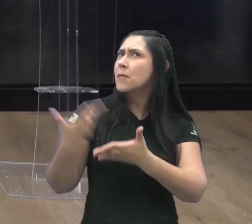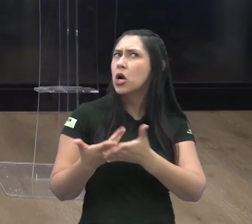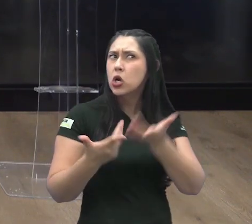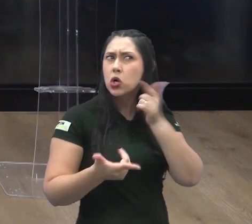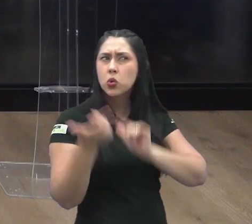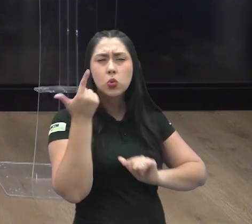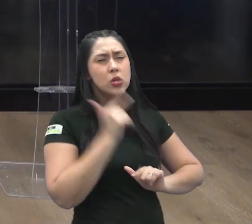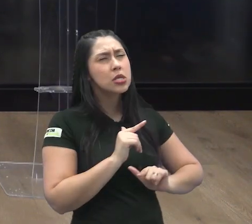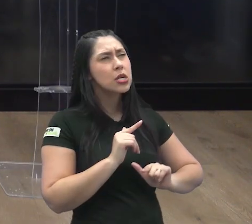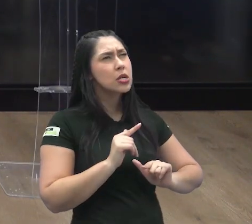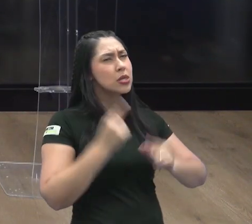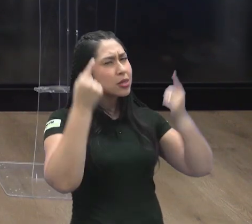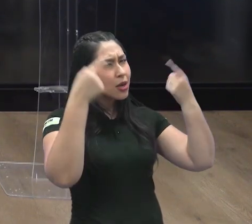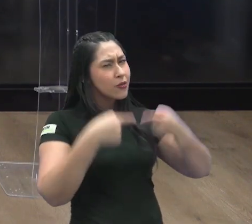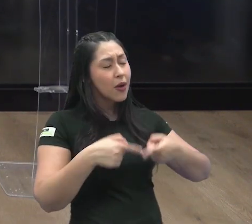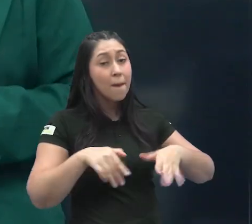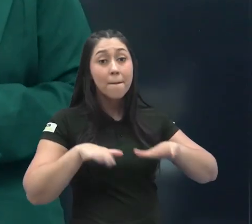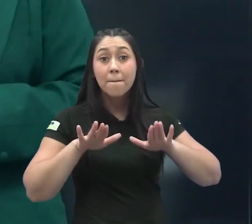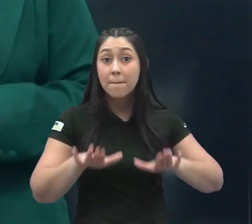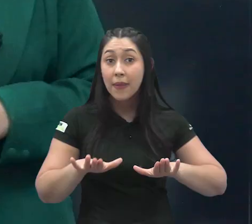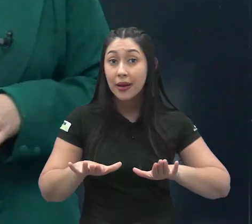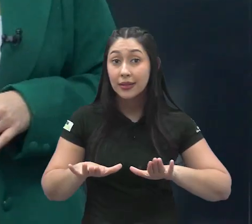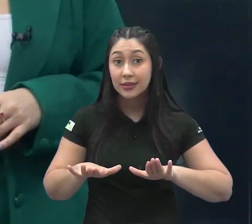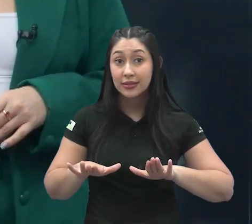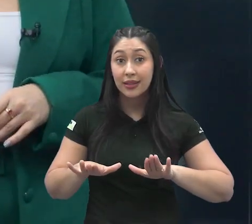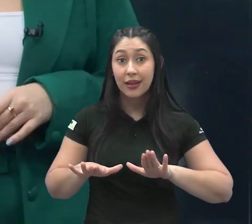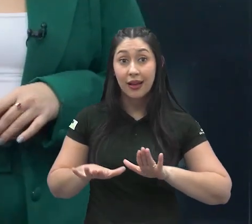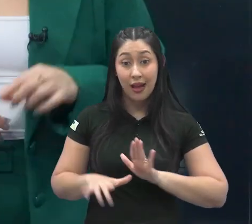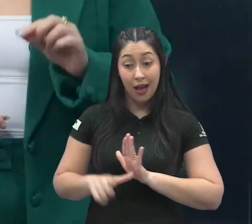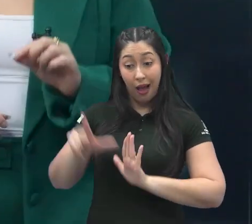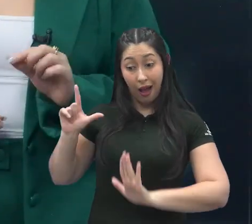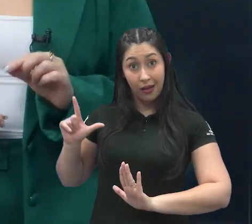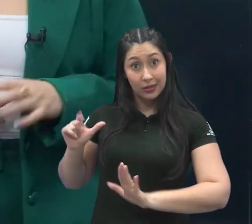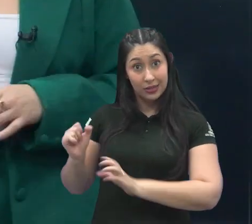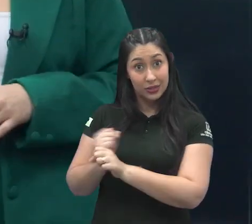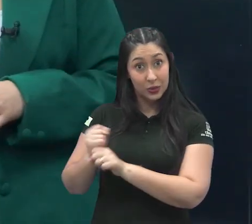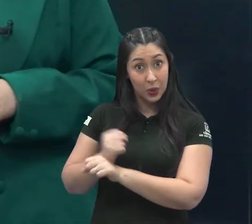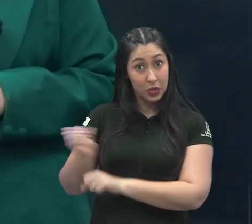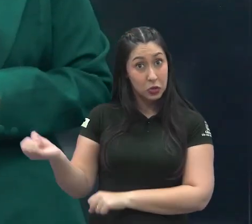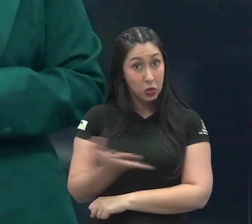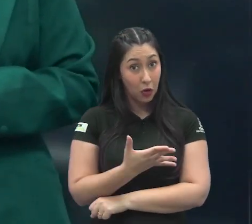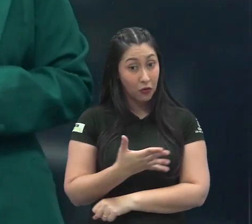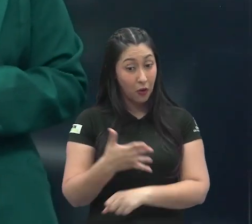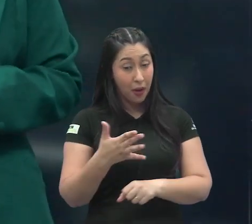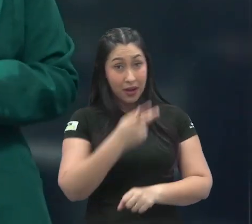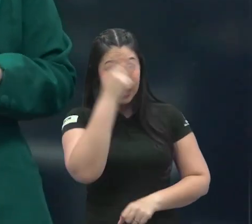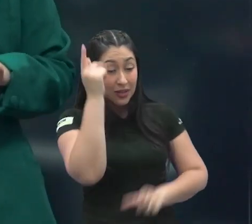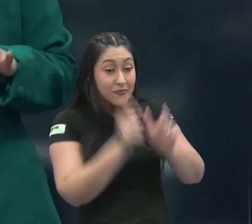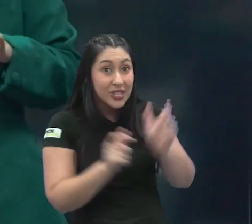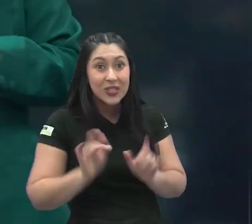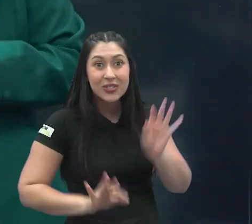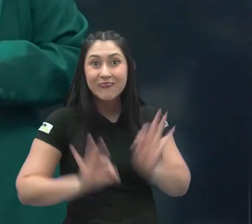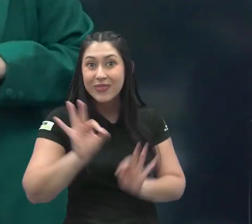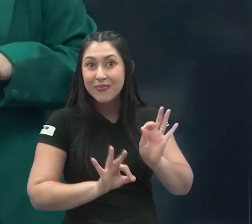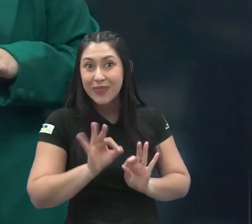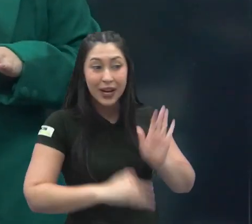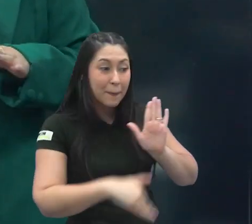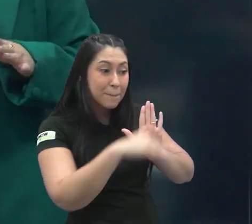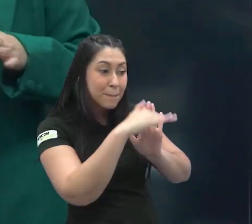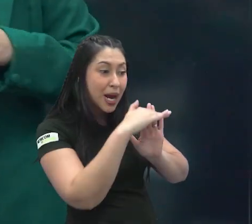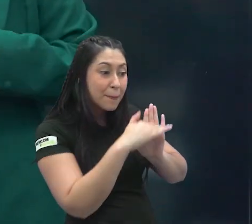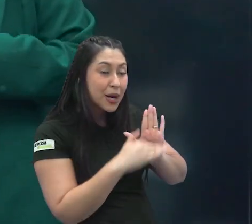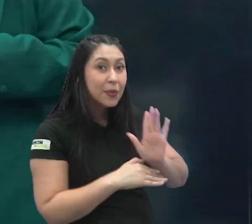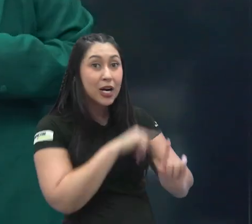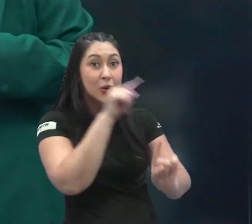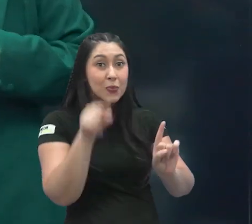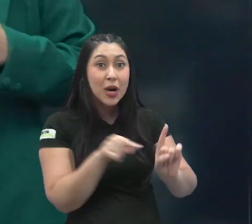conquistas, os desafios. E antes de 2026 começar, muita gente aproveita para fazer a famosa lista de metas.